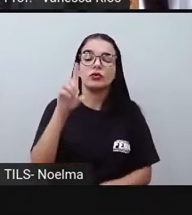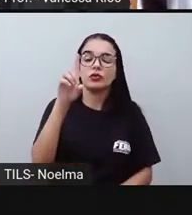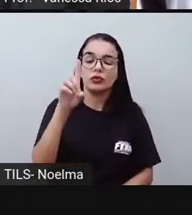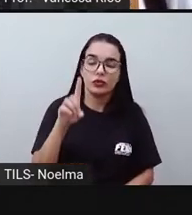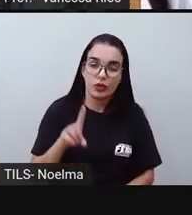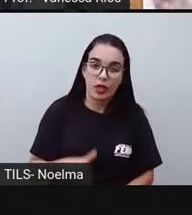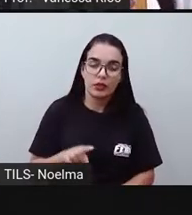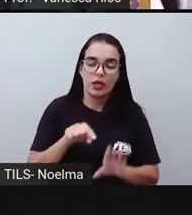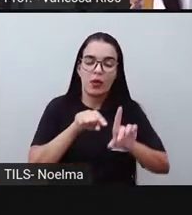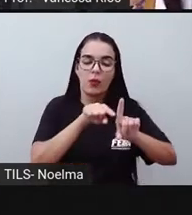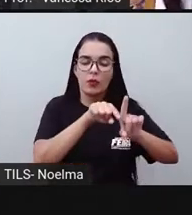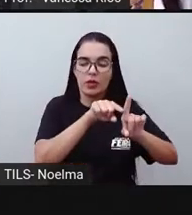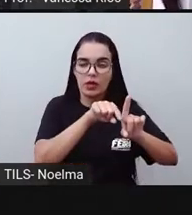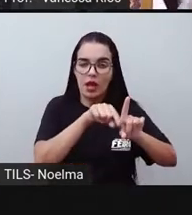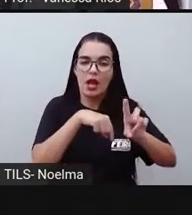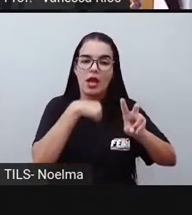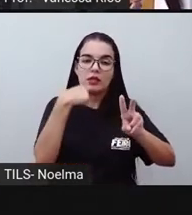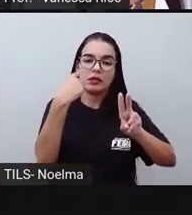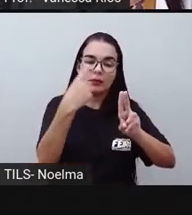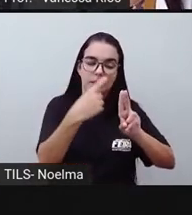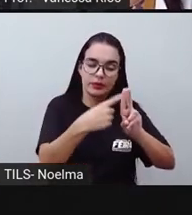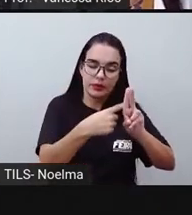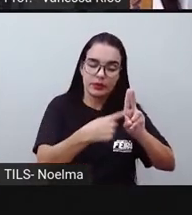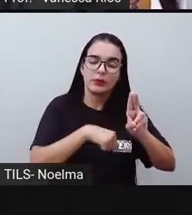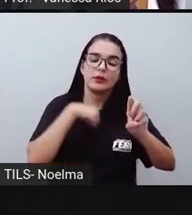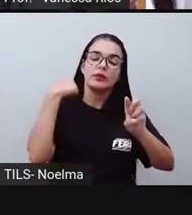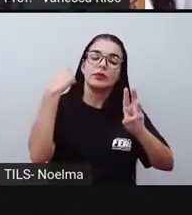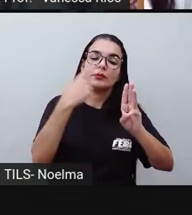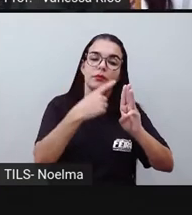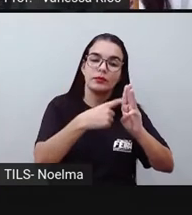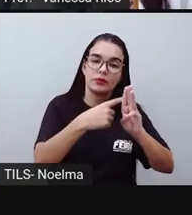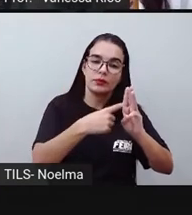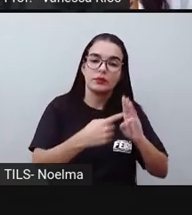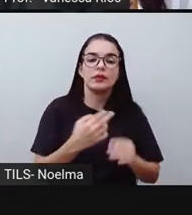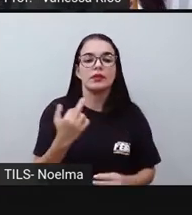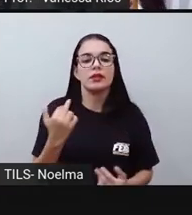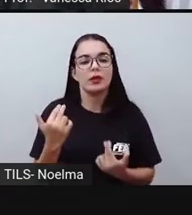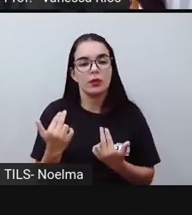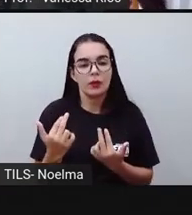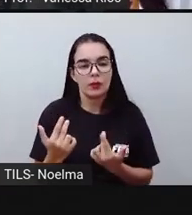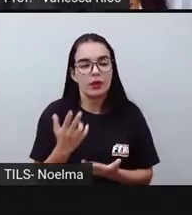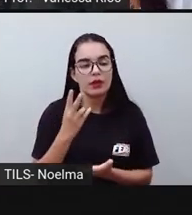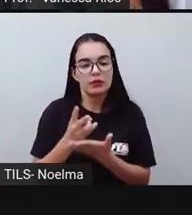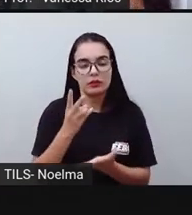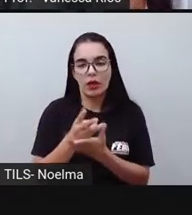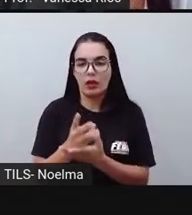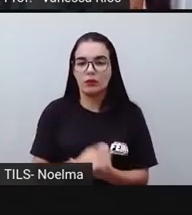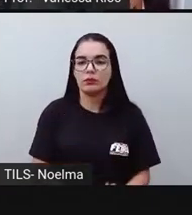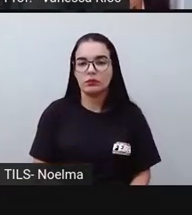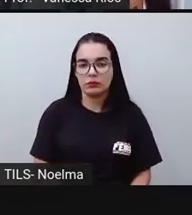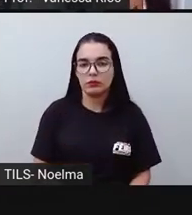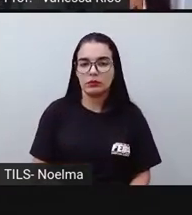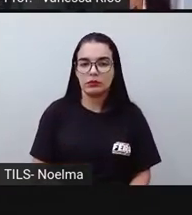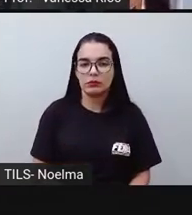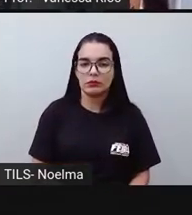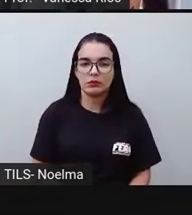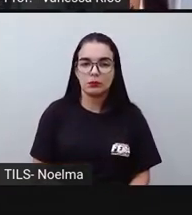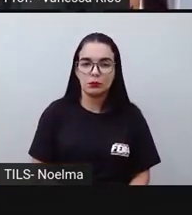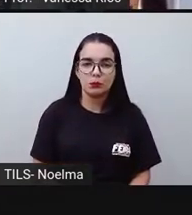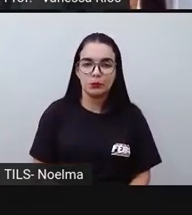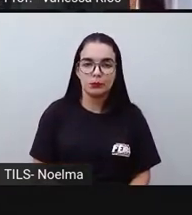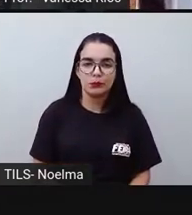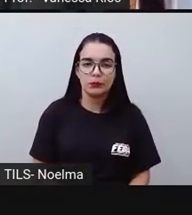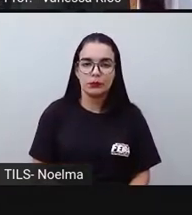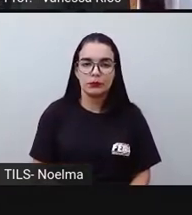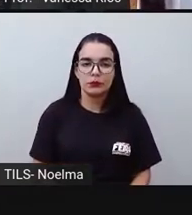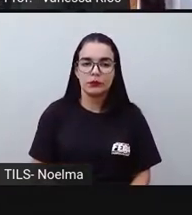as unidades, depois as dezenas, depois as centenas. Na multiplicação, nós seguimos também essa regra. Então, a gente começa fazendo